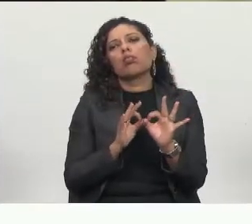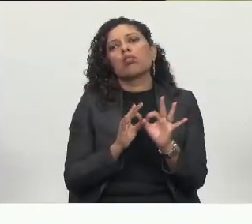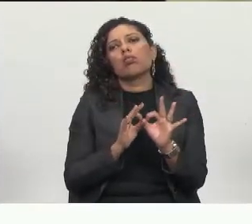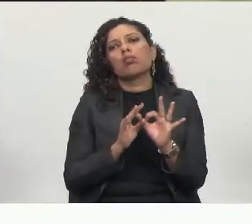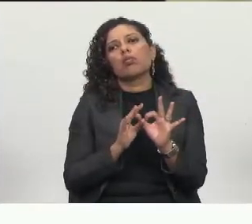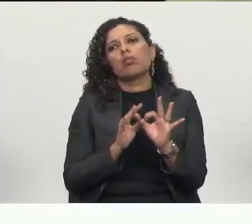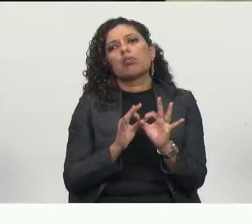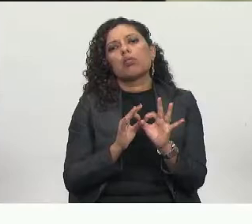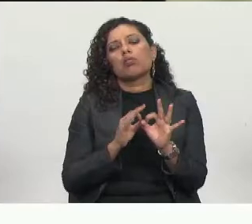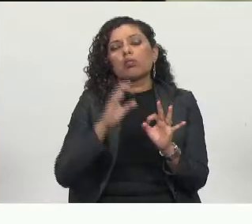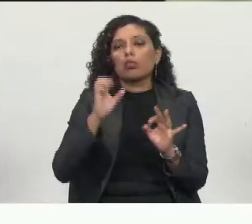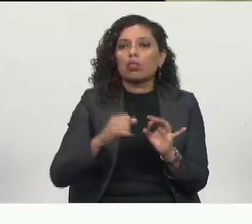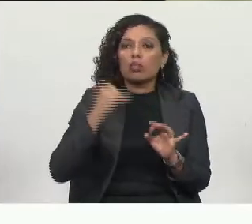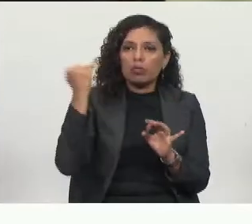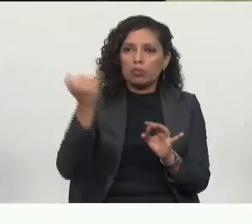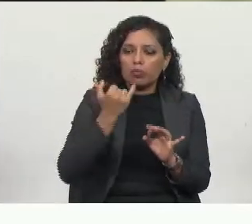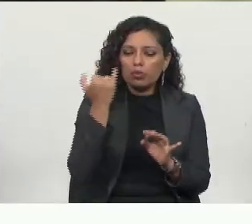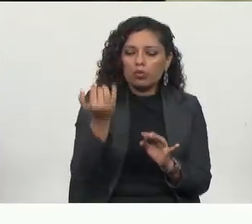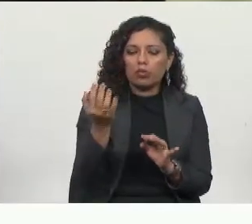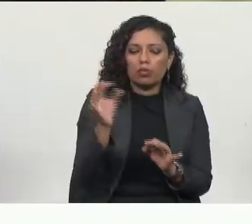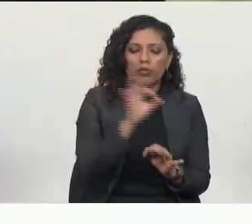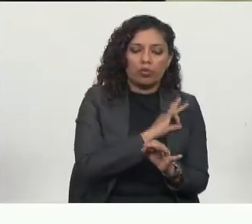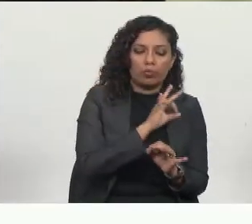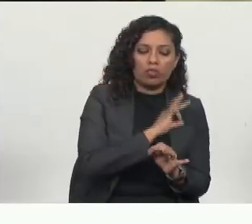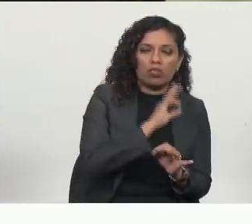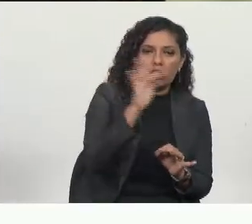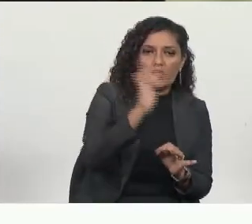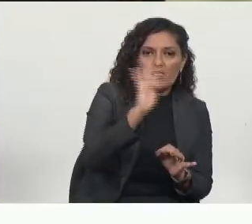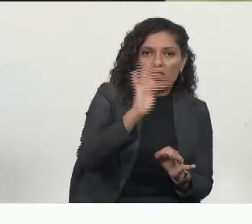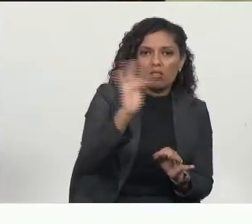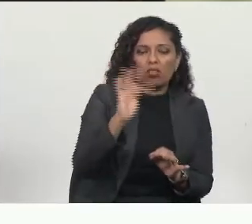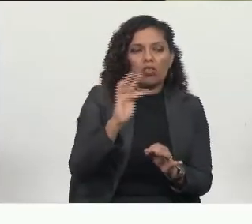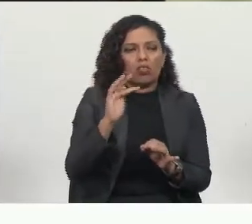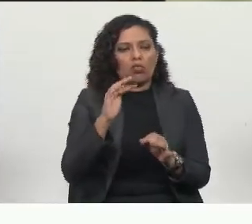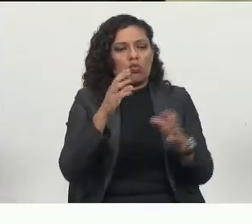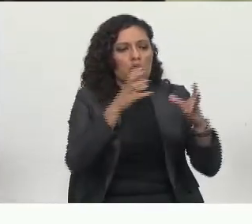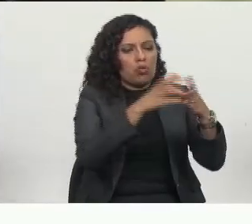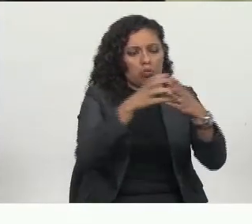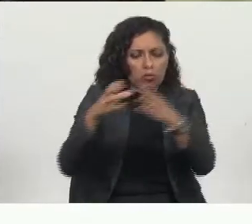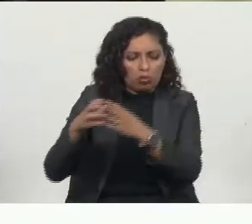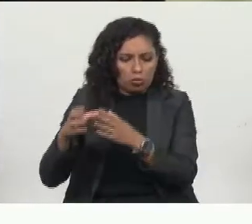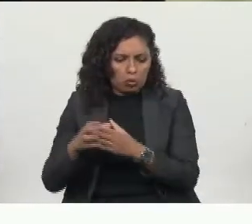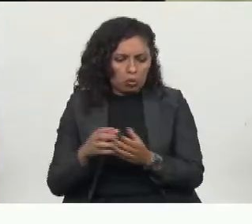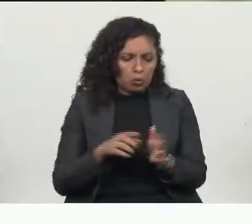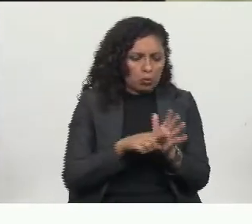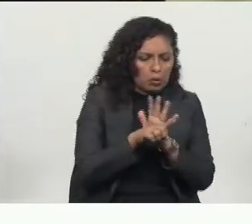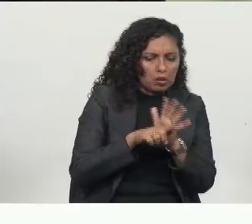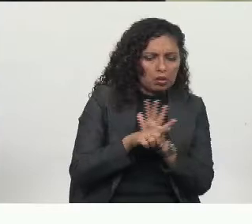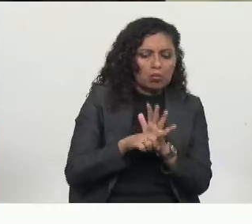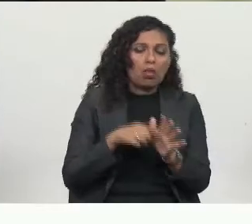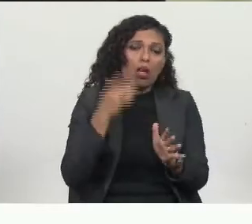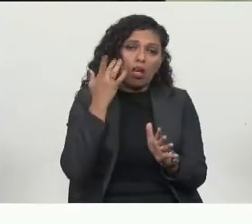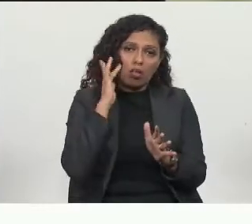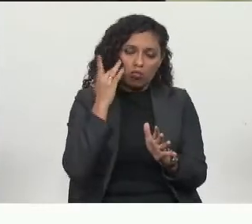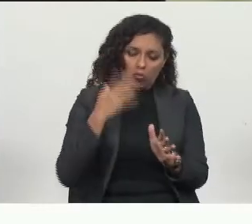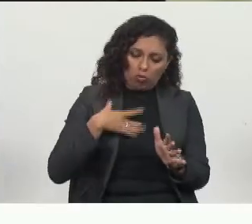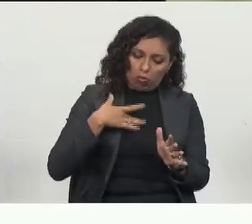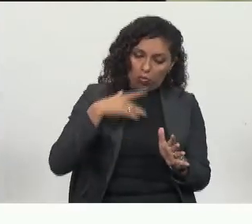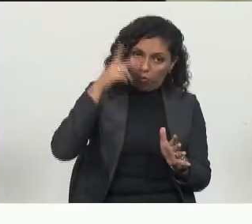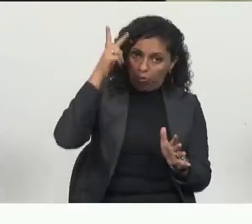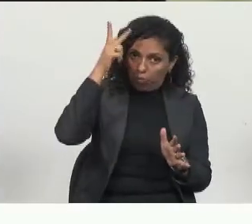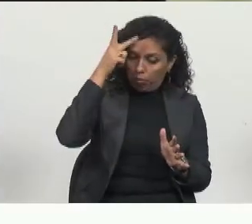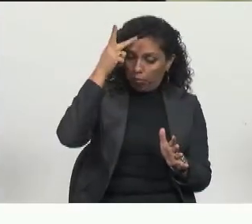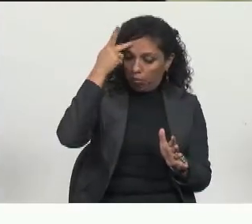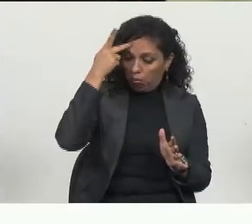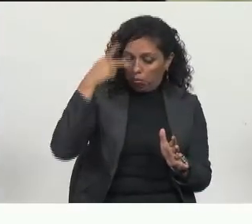que é necessário dentro da Polícia Federal, dos órgãos de controle, eu particularmente, hoje, a não